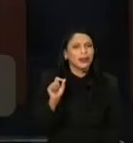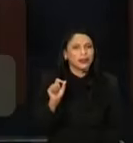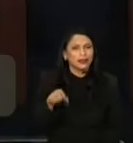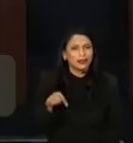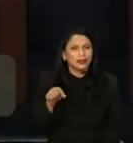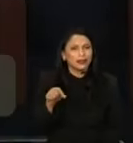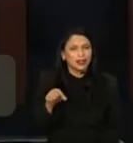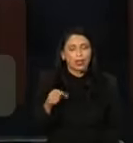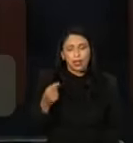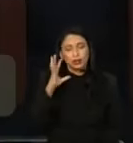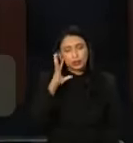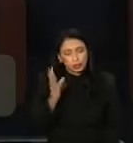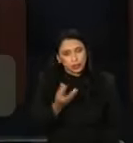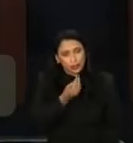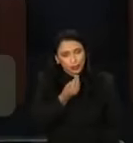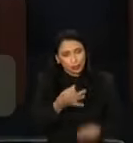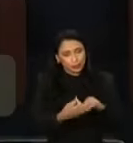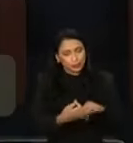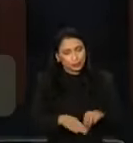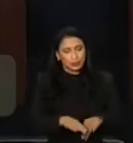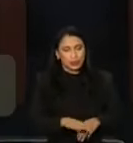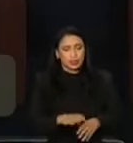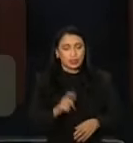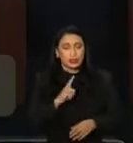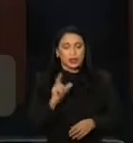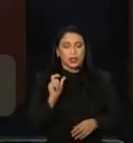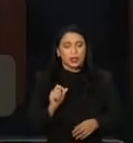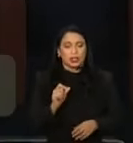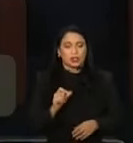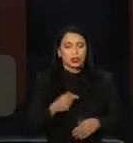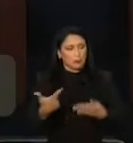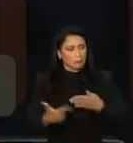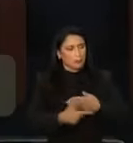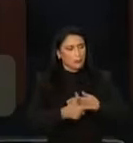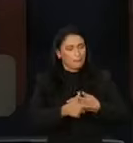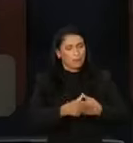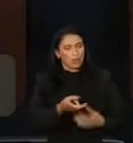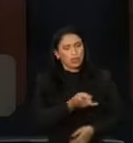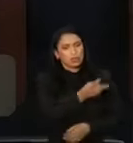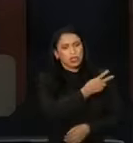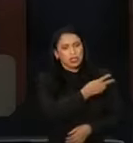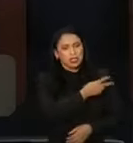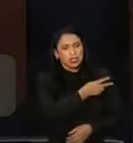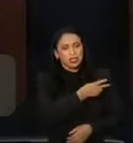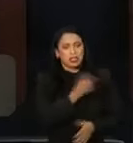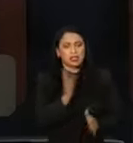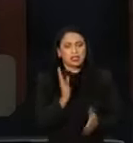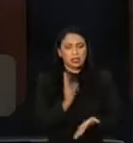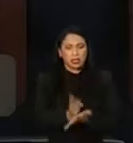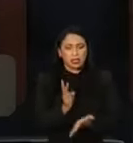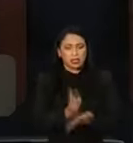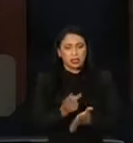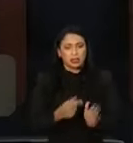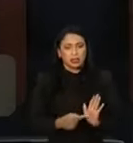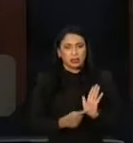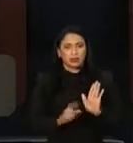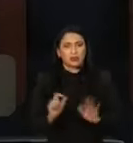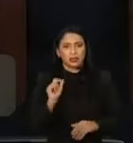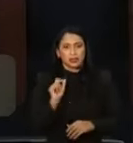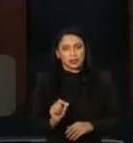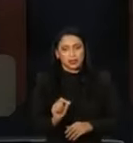Assim, embora se possa concluir que o réu exercia papel de liderança e mesmo de destaque naquele momento, não